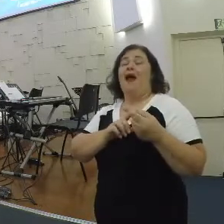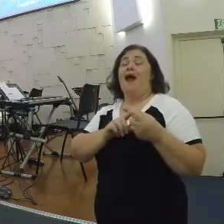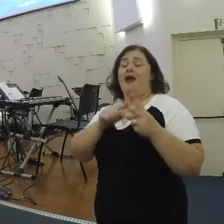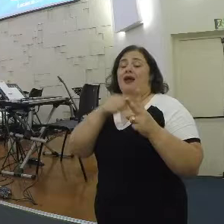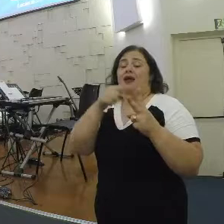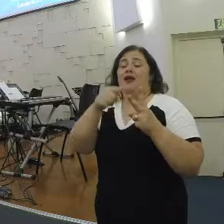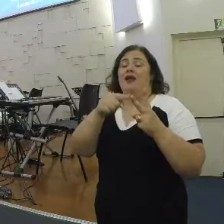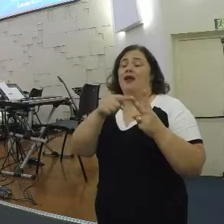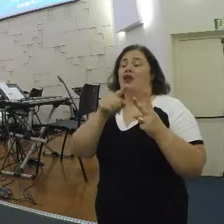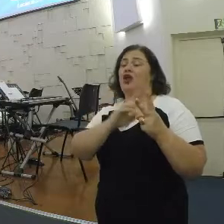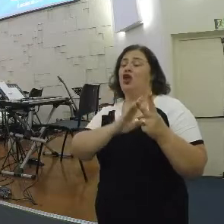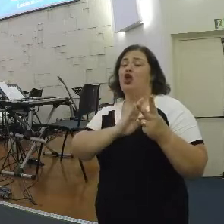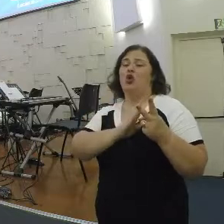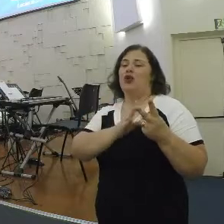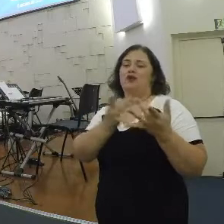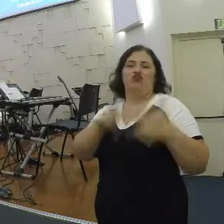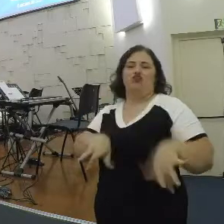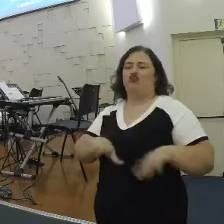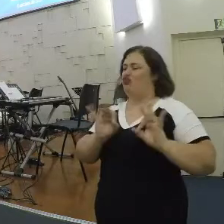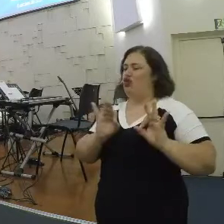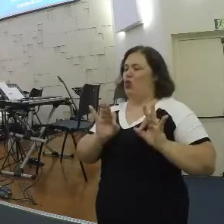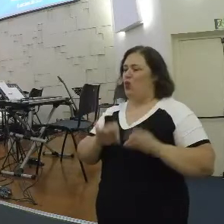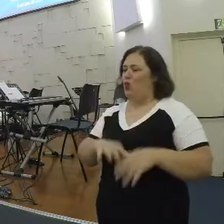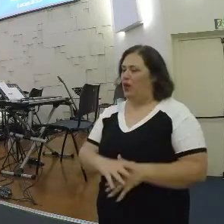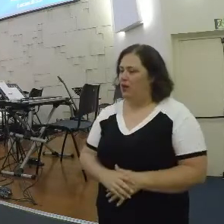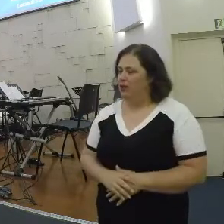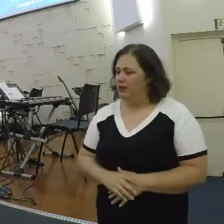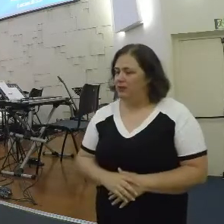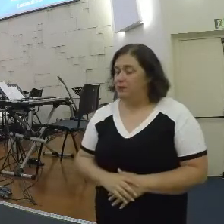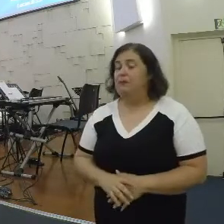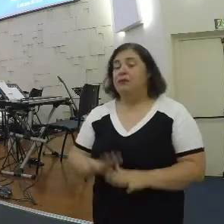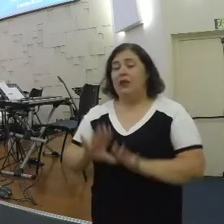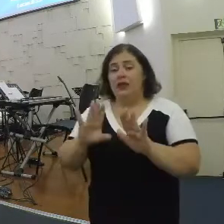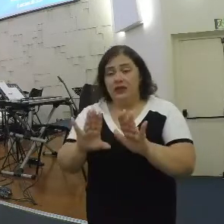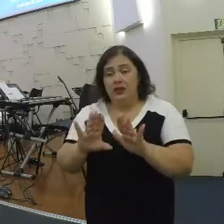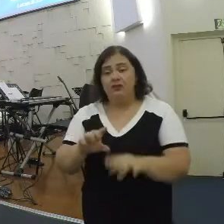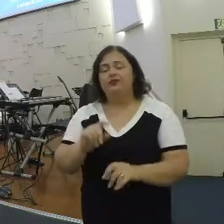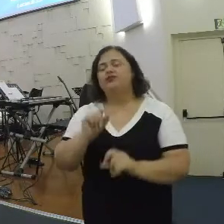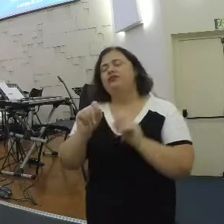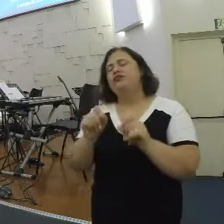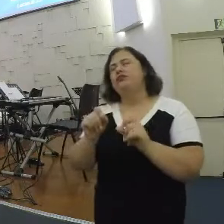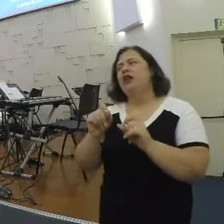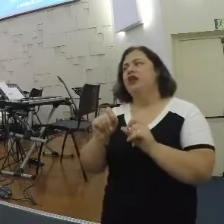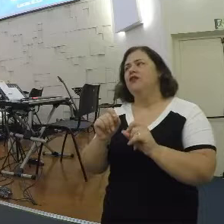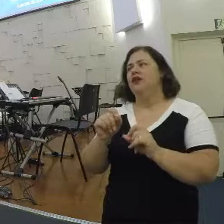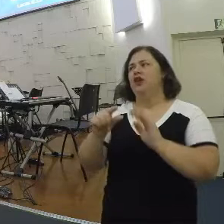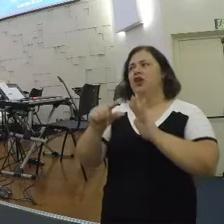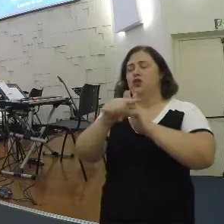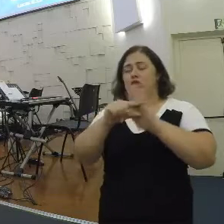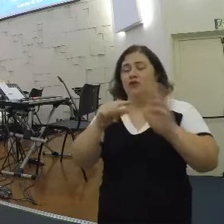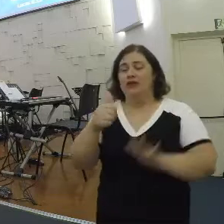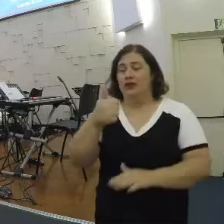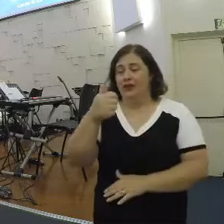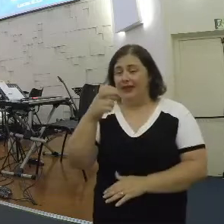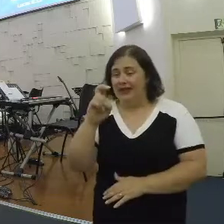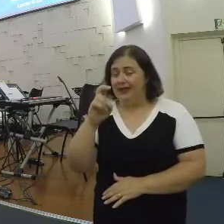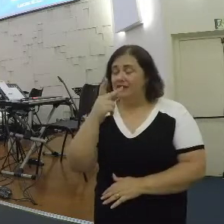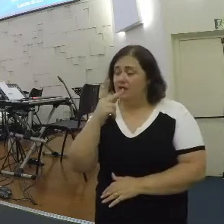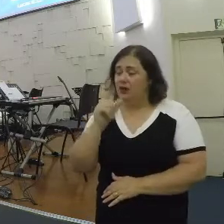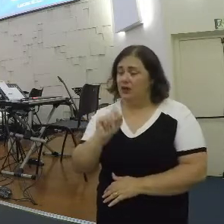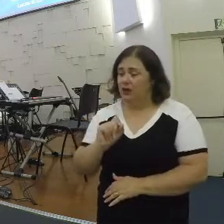na boa terra são os que, tendo ouvido de bom e reto coração, retêm a palavra, e estes frutificam